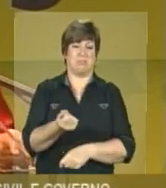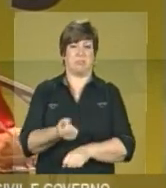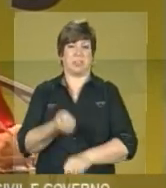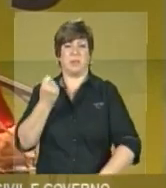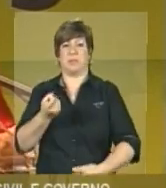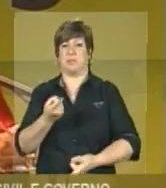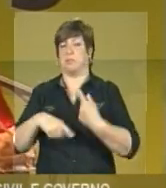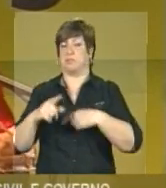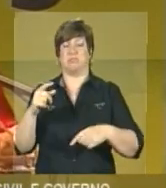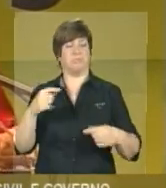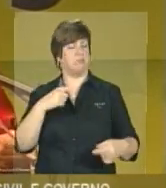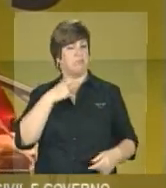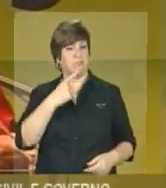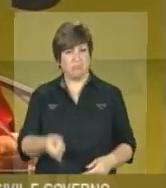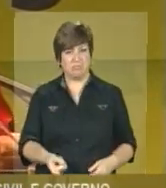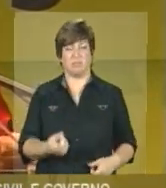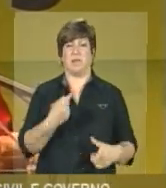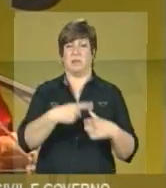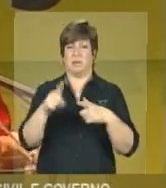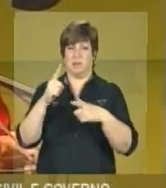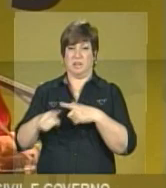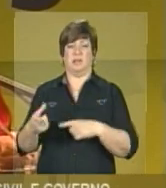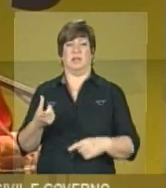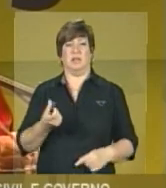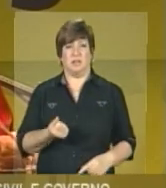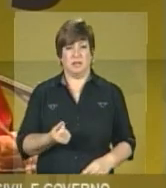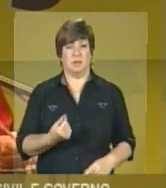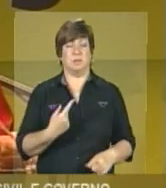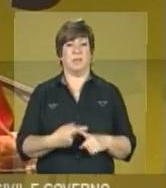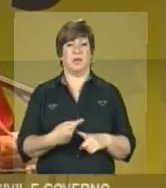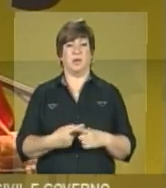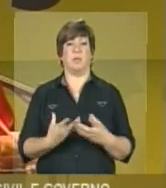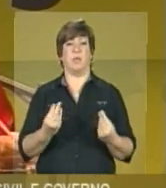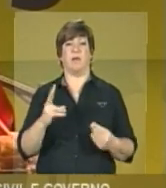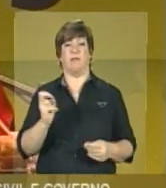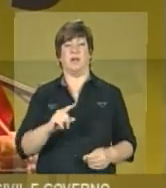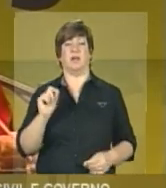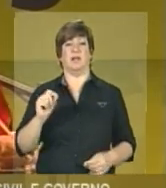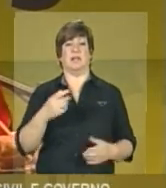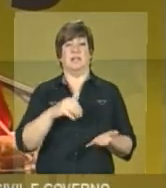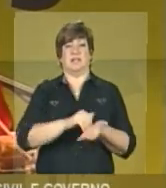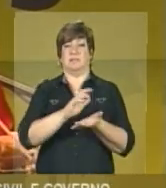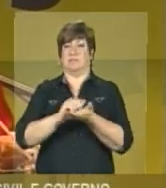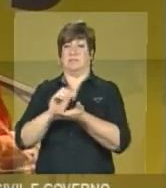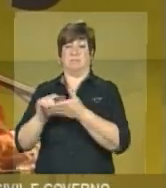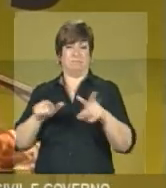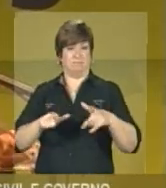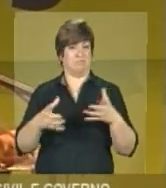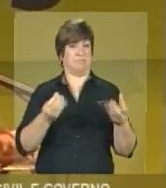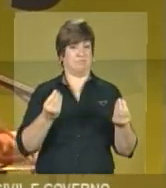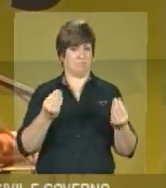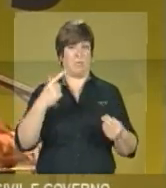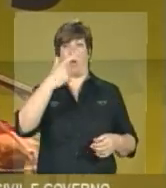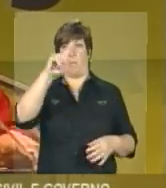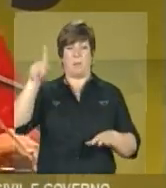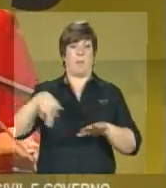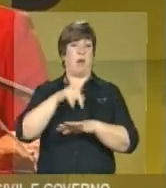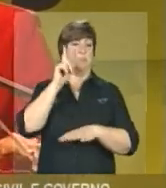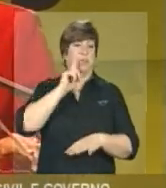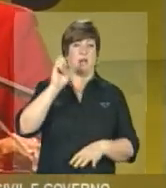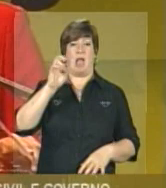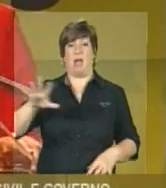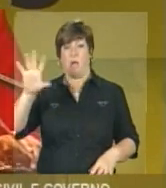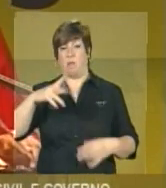a recessão e, muitas vezes, um grande desemprego. Nossos